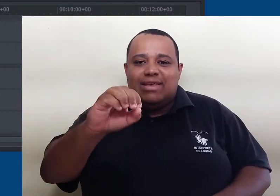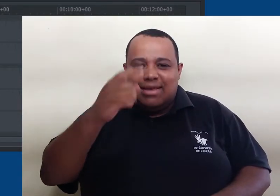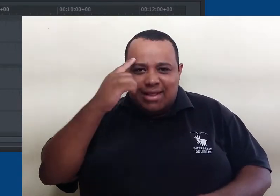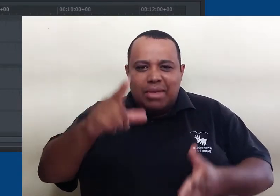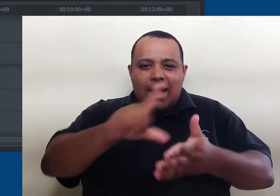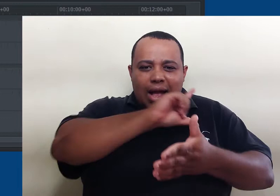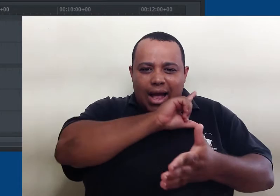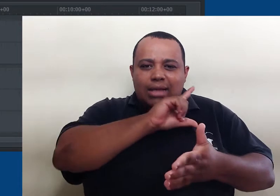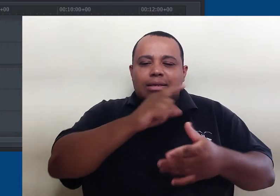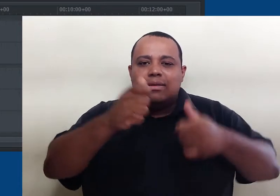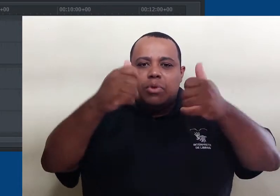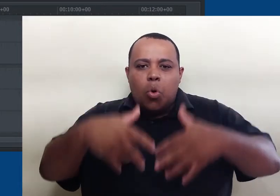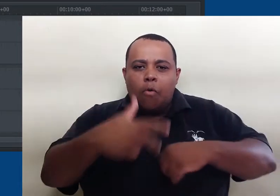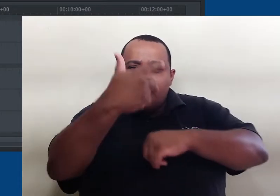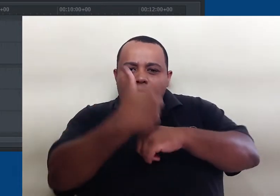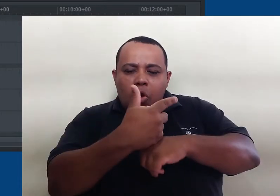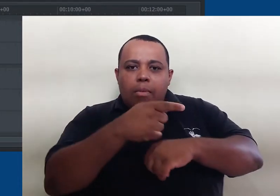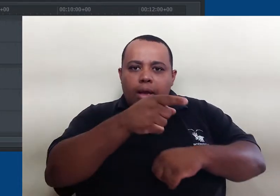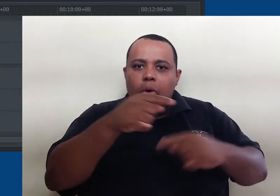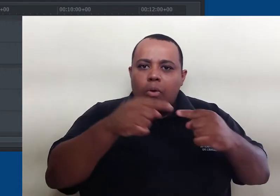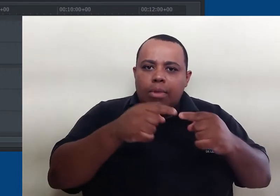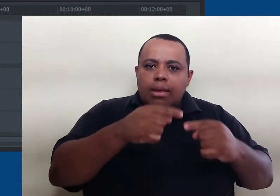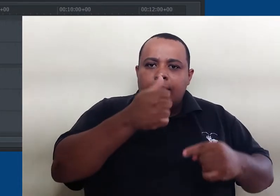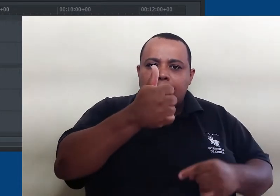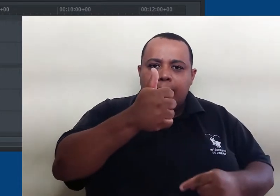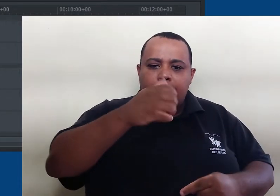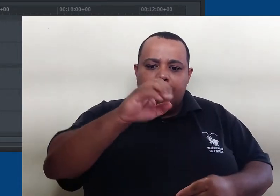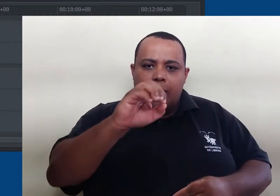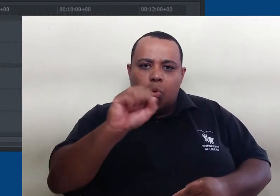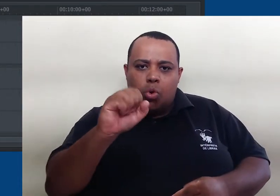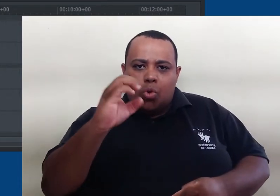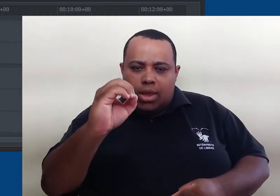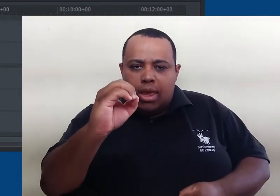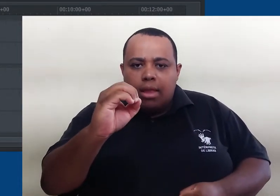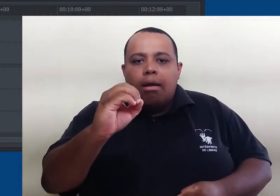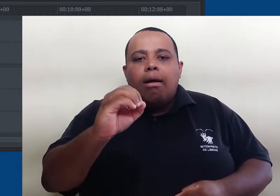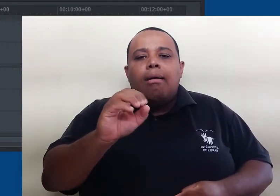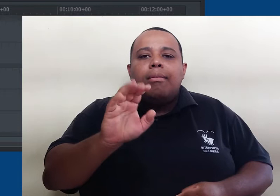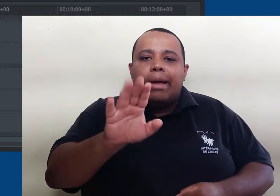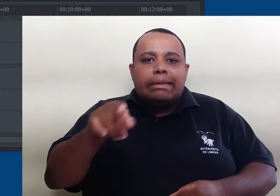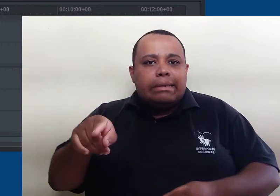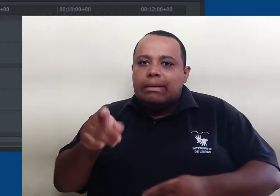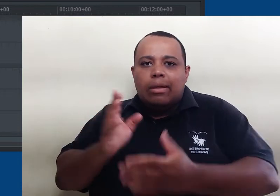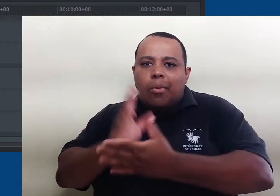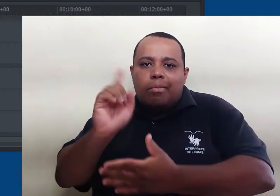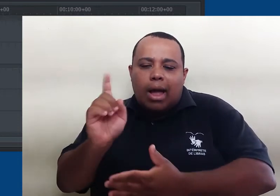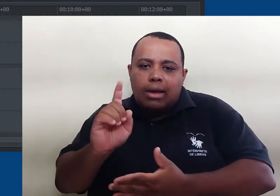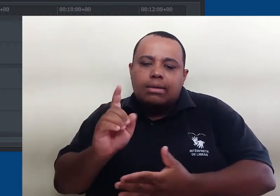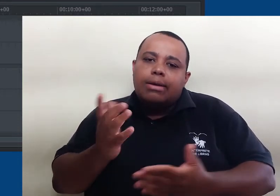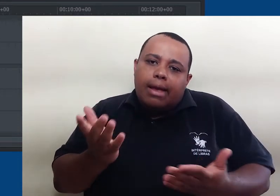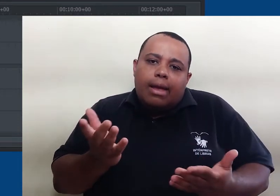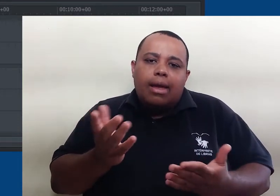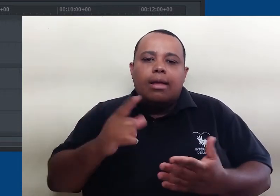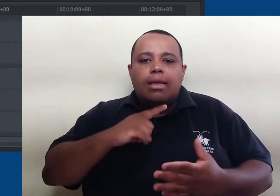todo eu falei que era para filmar em 1080, 1080, 1080. Sim, o que que acontece? Nos programas que eu conheço de edição, que são gratuitos ou